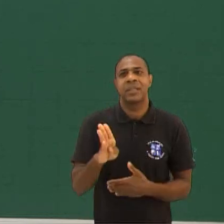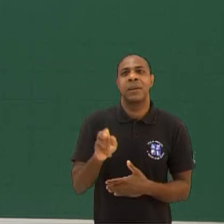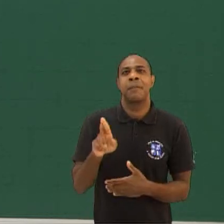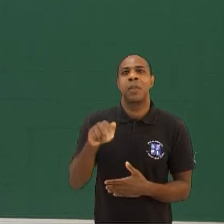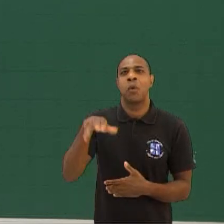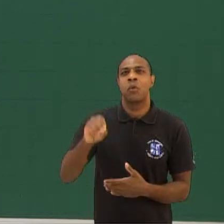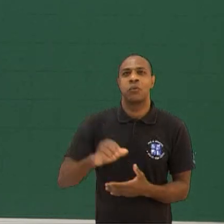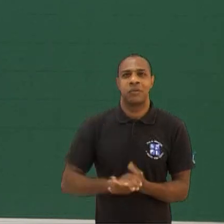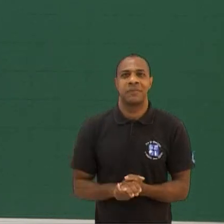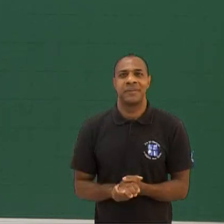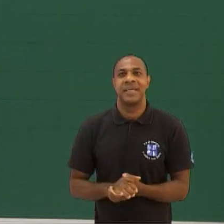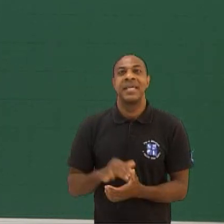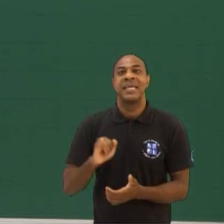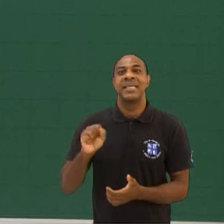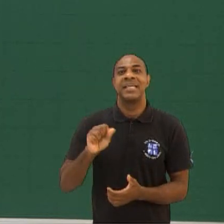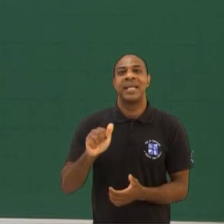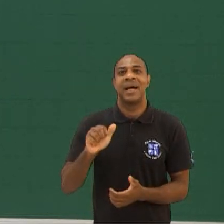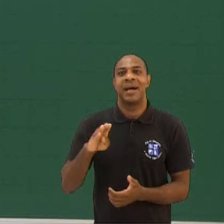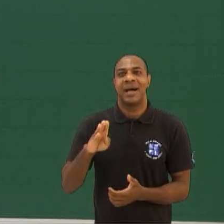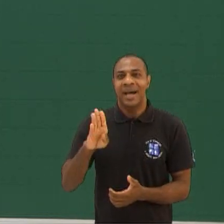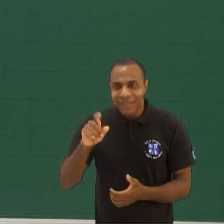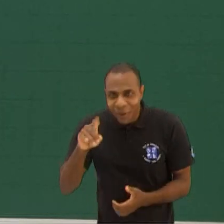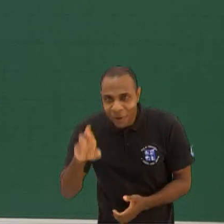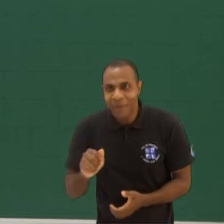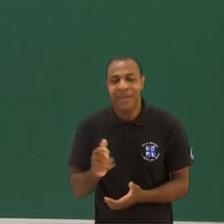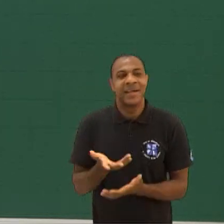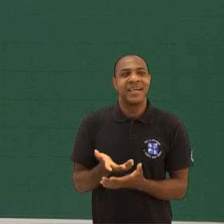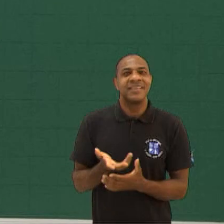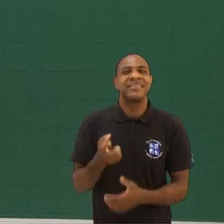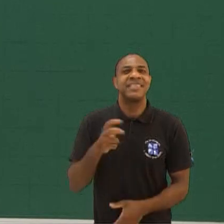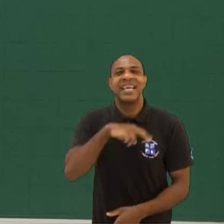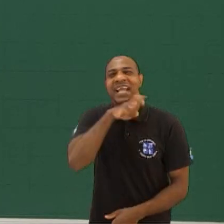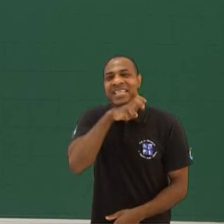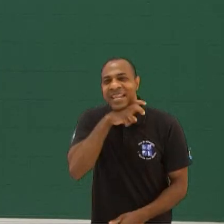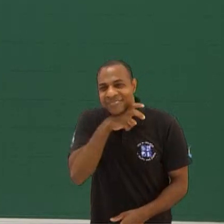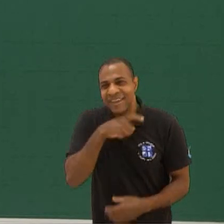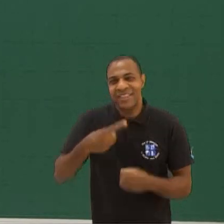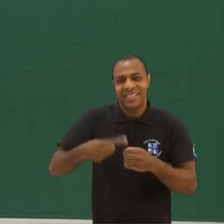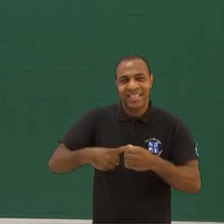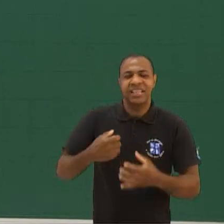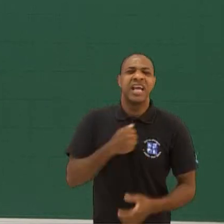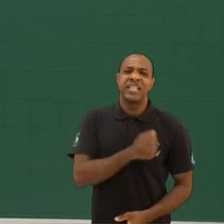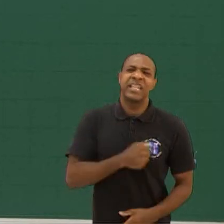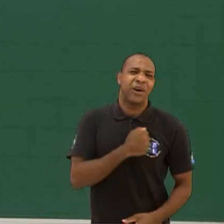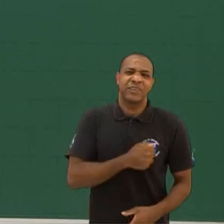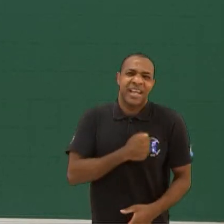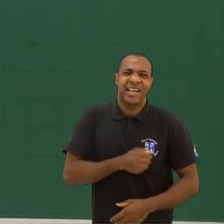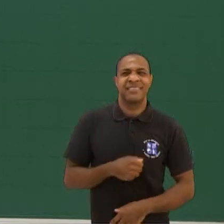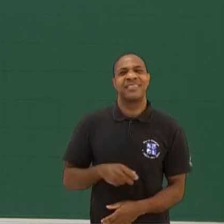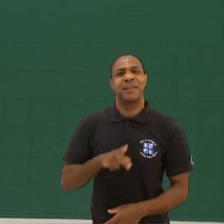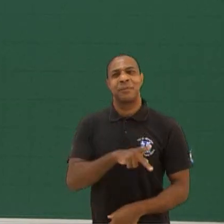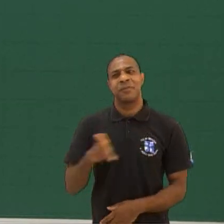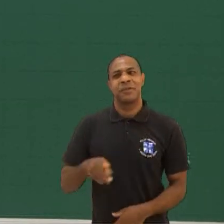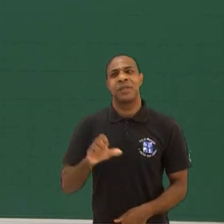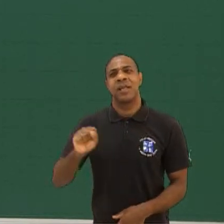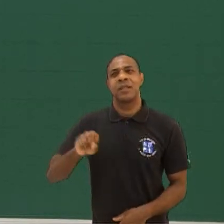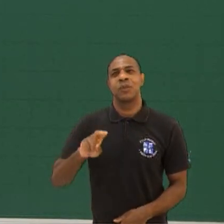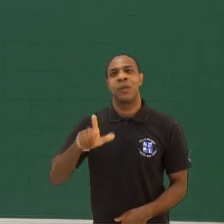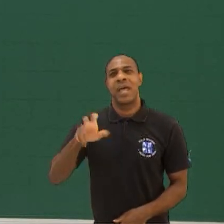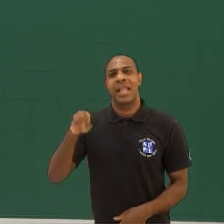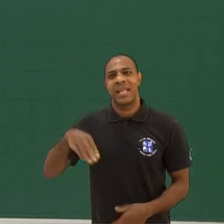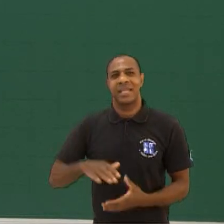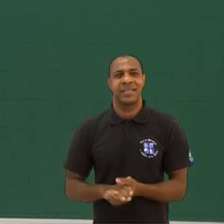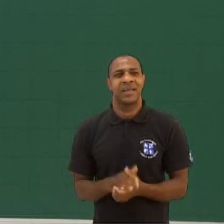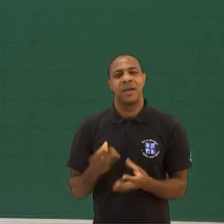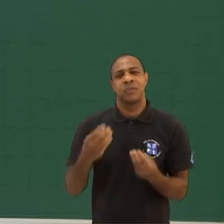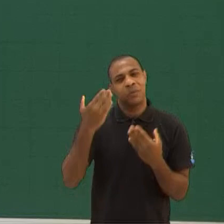A Isadora Sofia de Cascavel, do Colégio Vitório. Saudades das aulas da professora Sueli e das aulas do professor Anderson, também são incríveis.